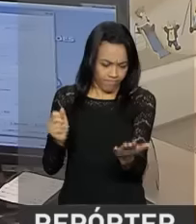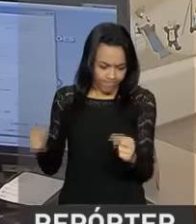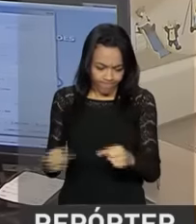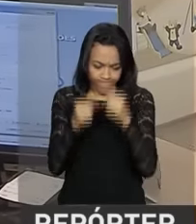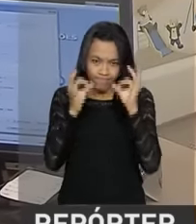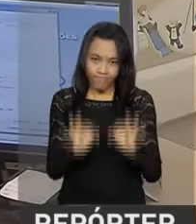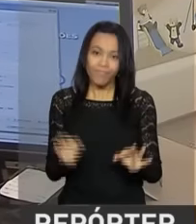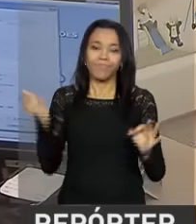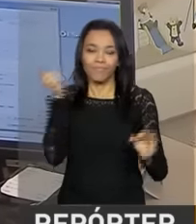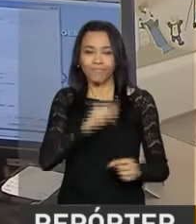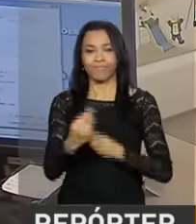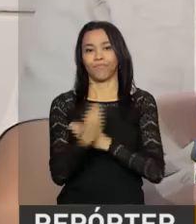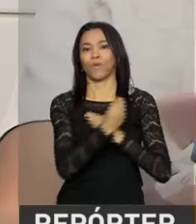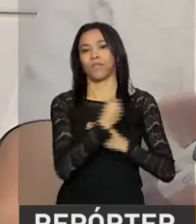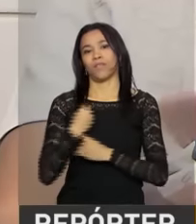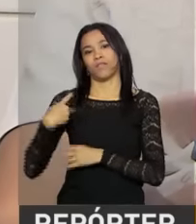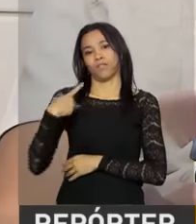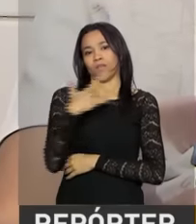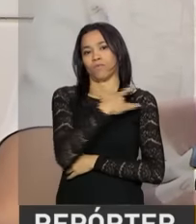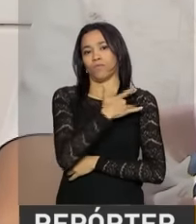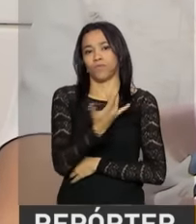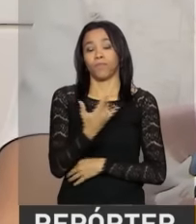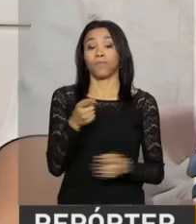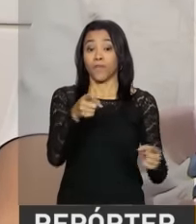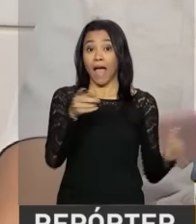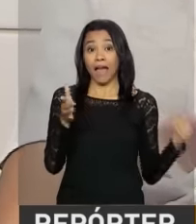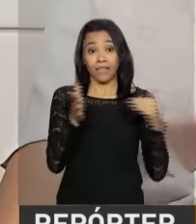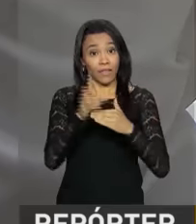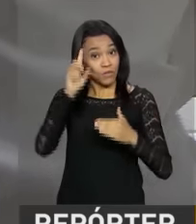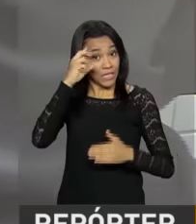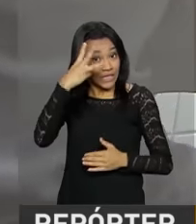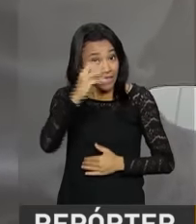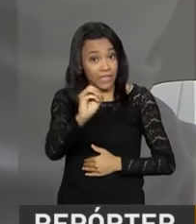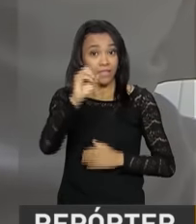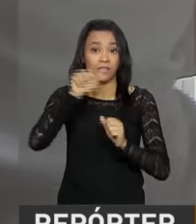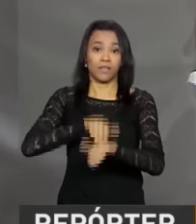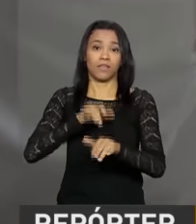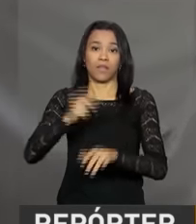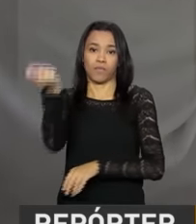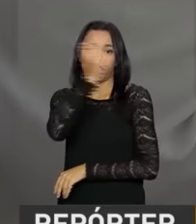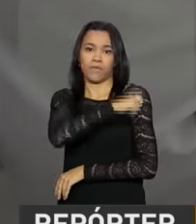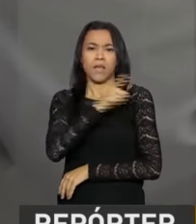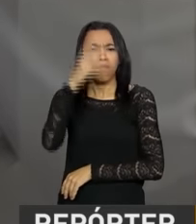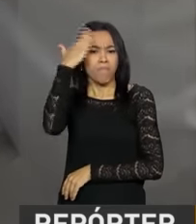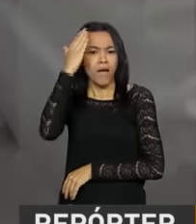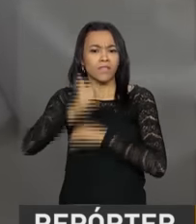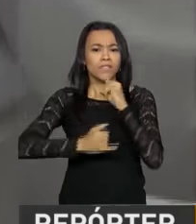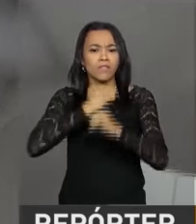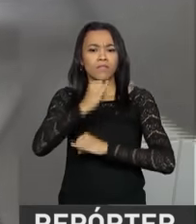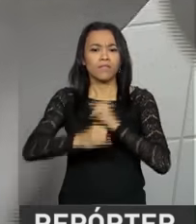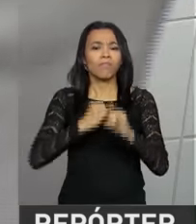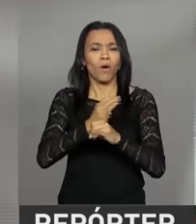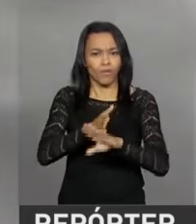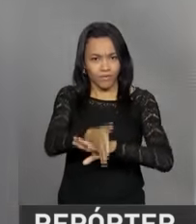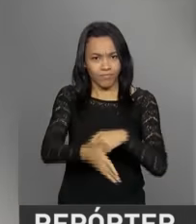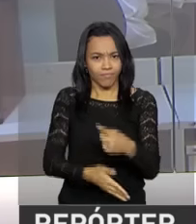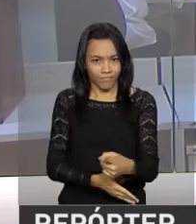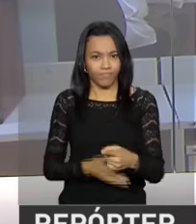protegido. A campanha vai até o dia 30 de setembro. Para mais informações, basta acessar o site do Ministério da